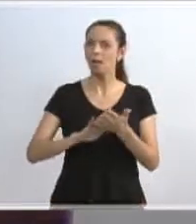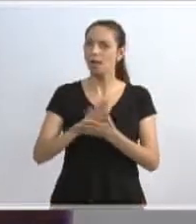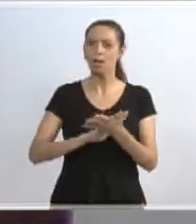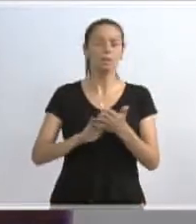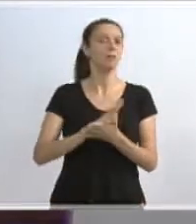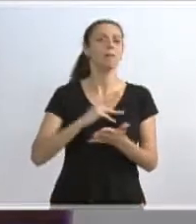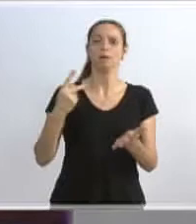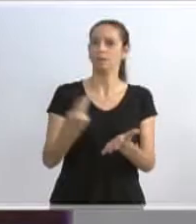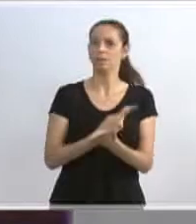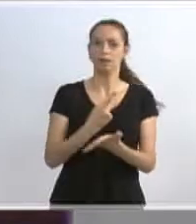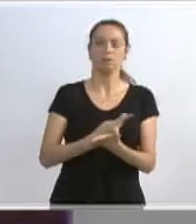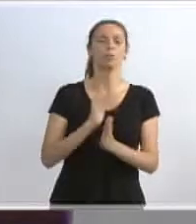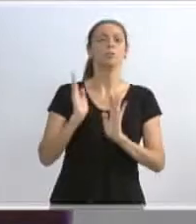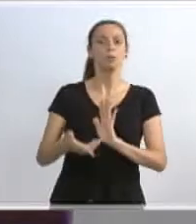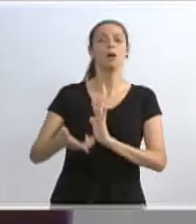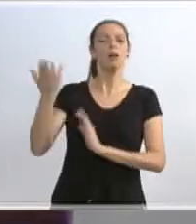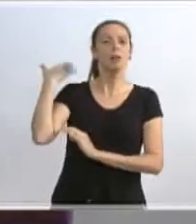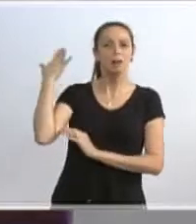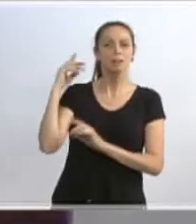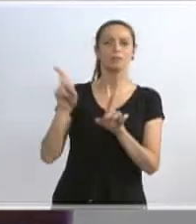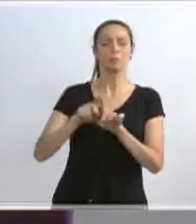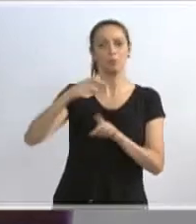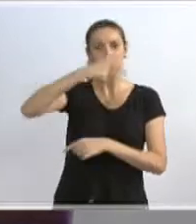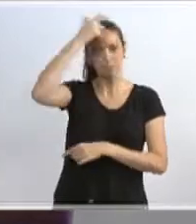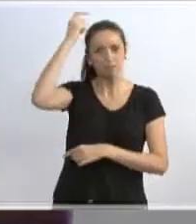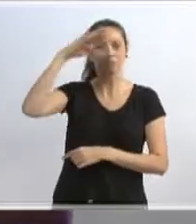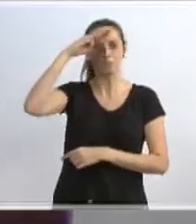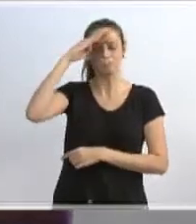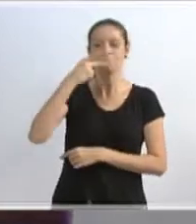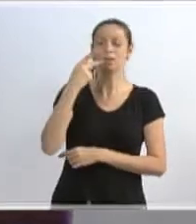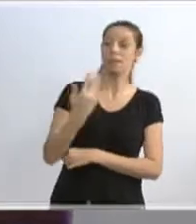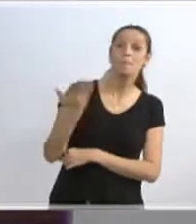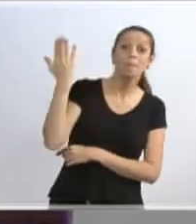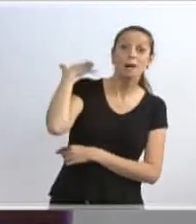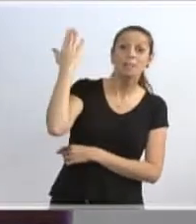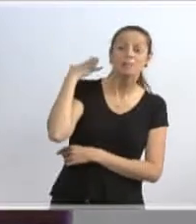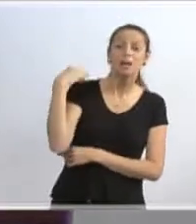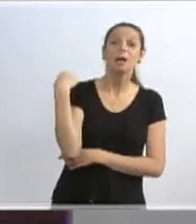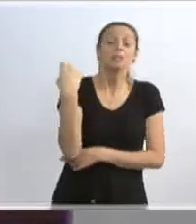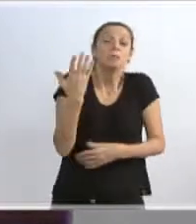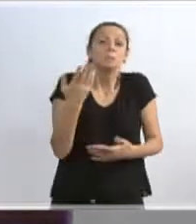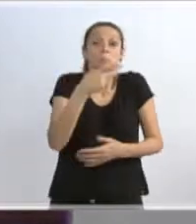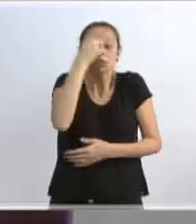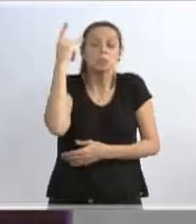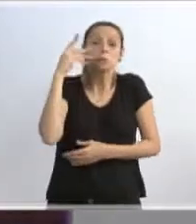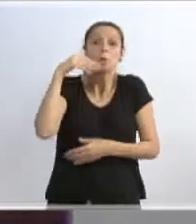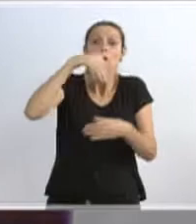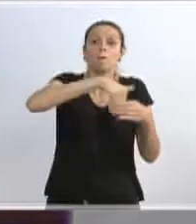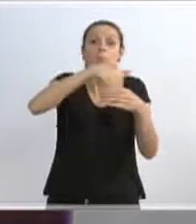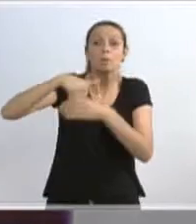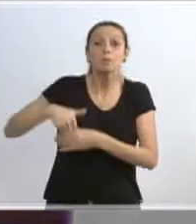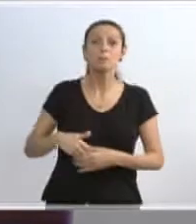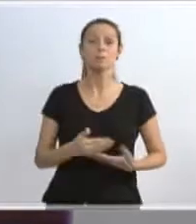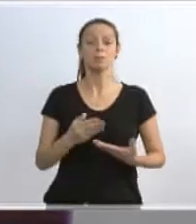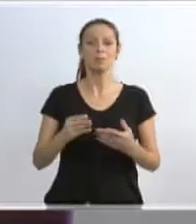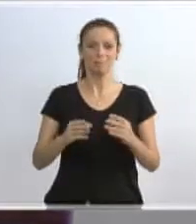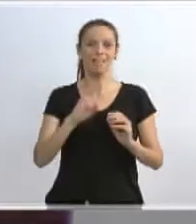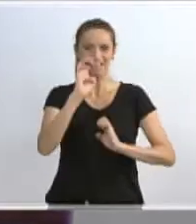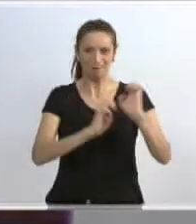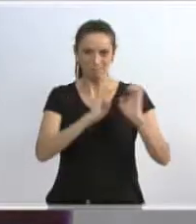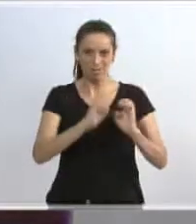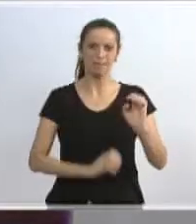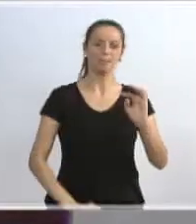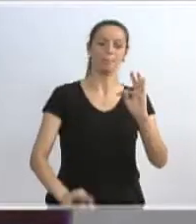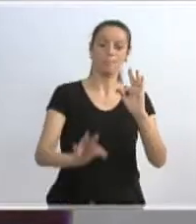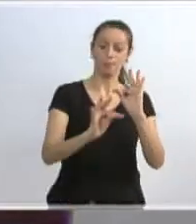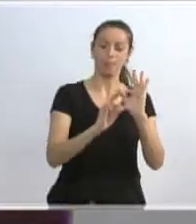colocou aqui, o Jovino também chegou a colocar isso, que na época eles não sabiam que estavam votando, mas por isso mesmo, por não saber o que estava votando,